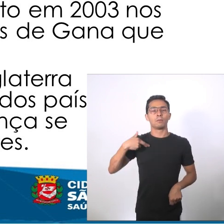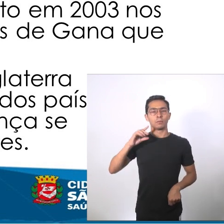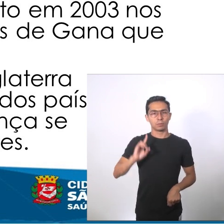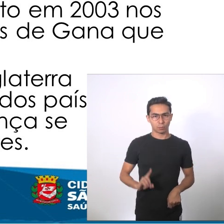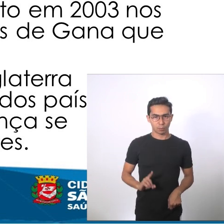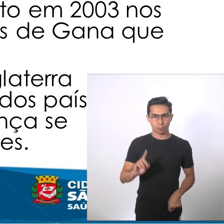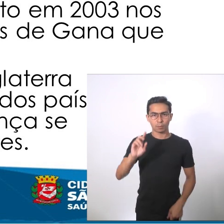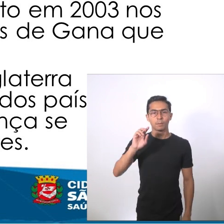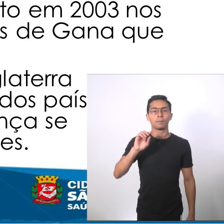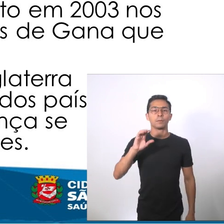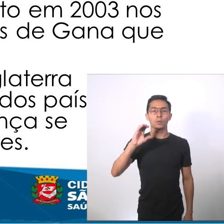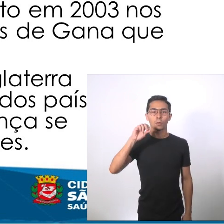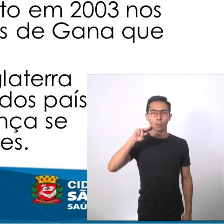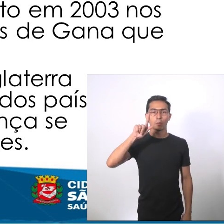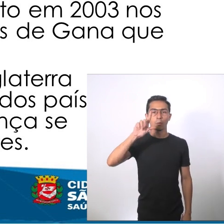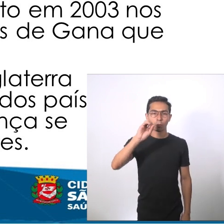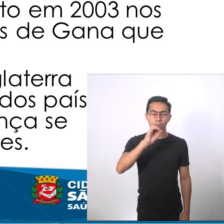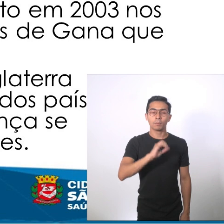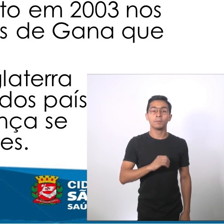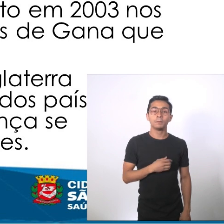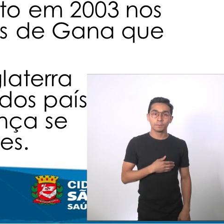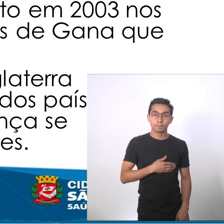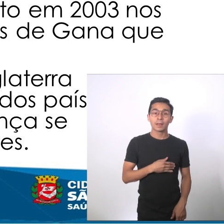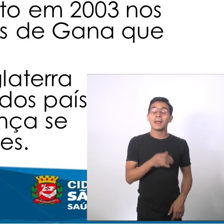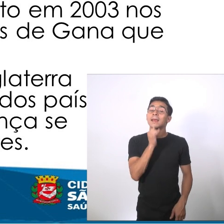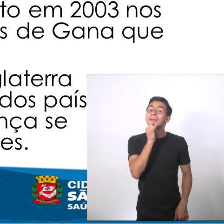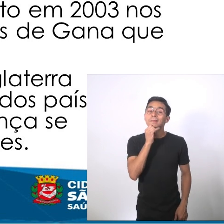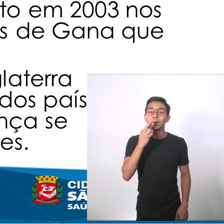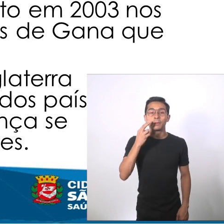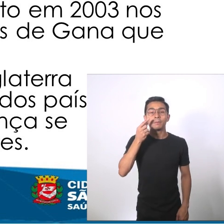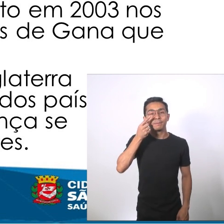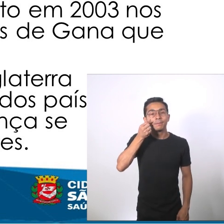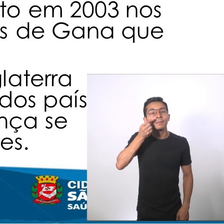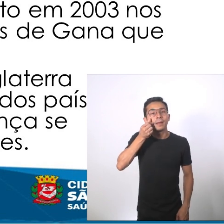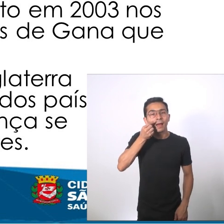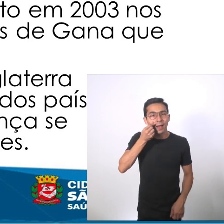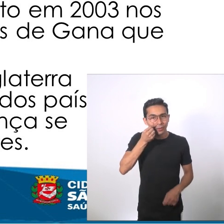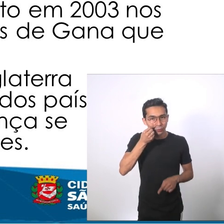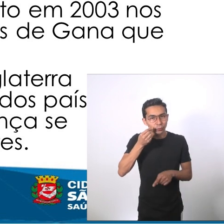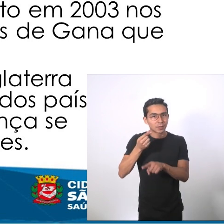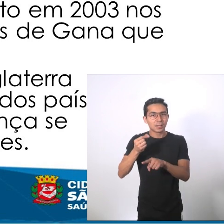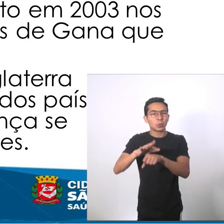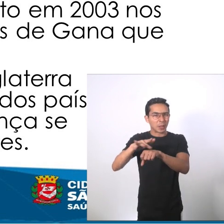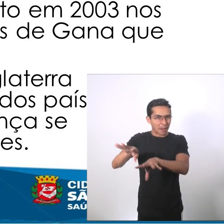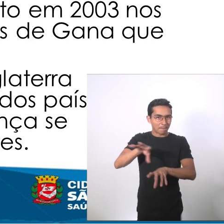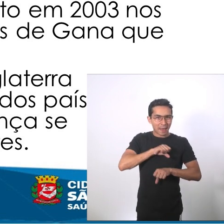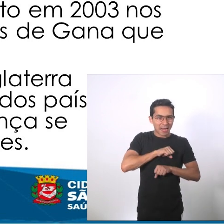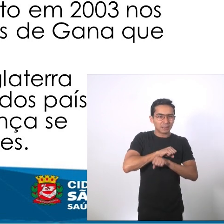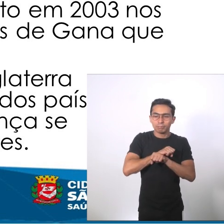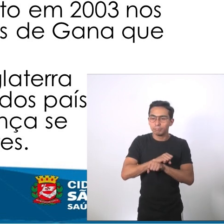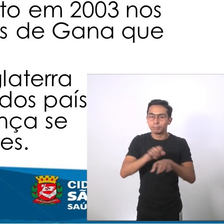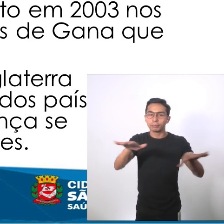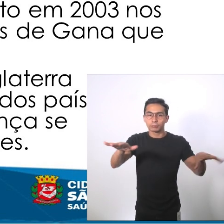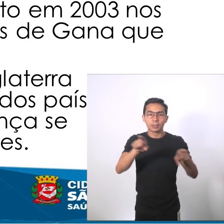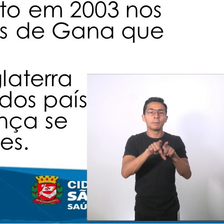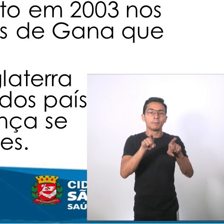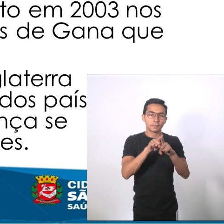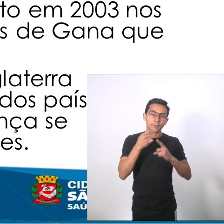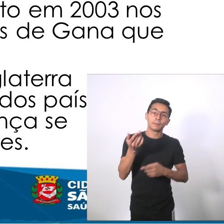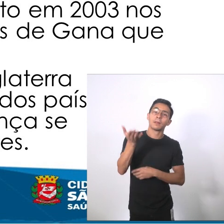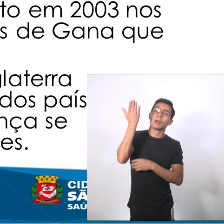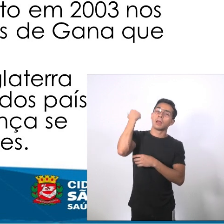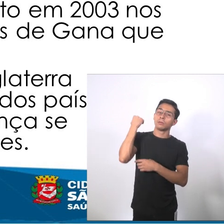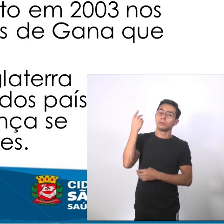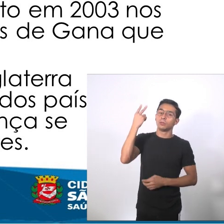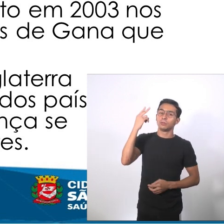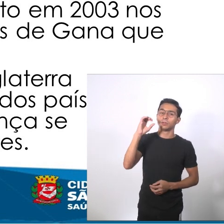os roedores, então, por exemplo, os ratos. Houve um surto em 2003, nos